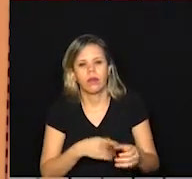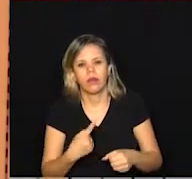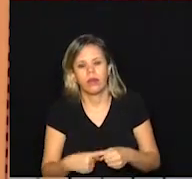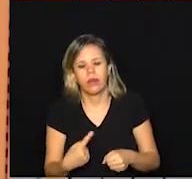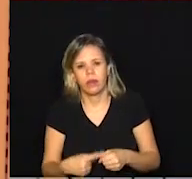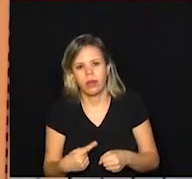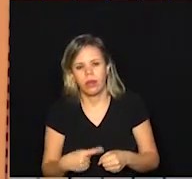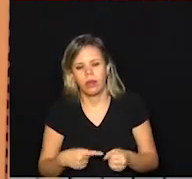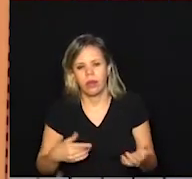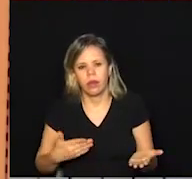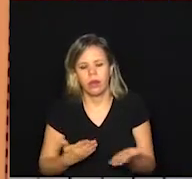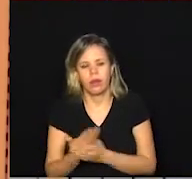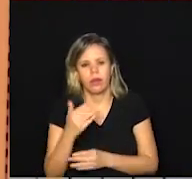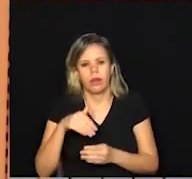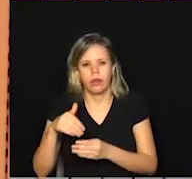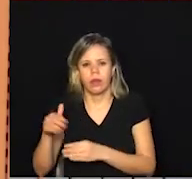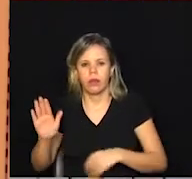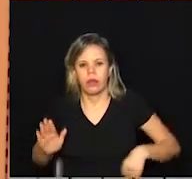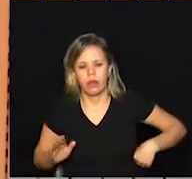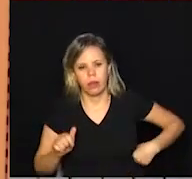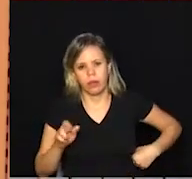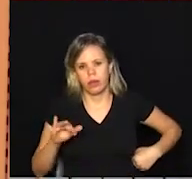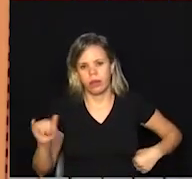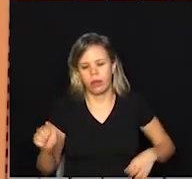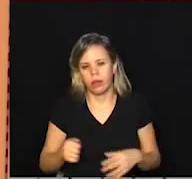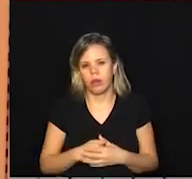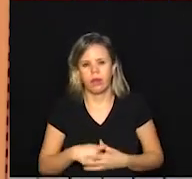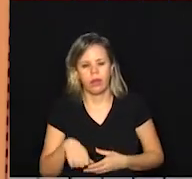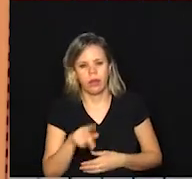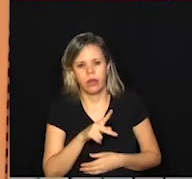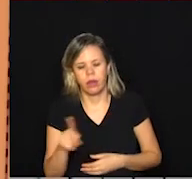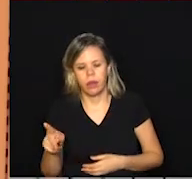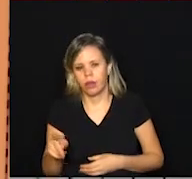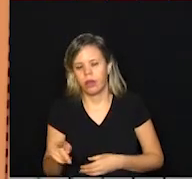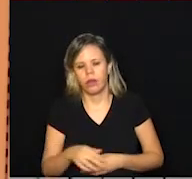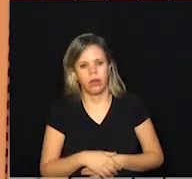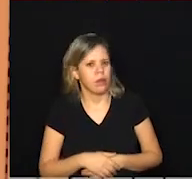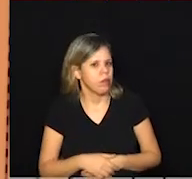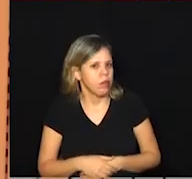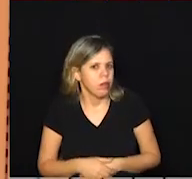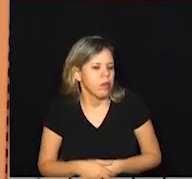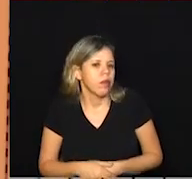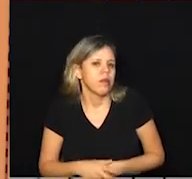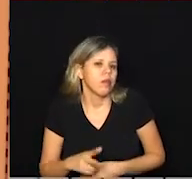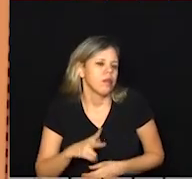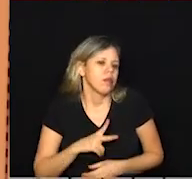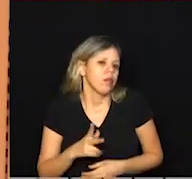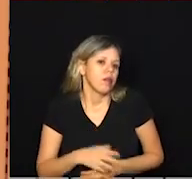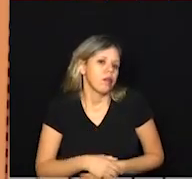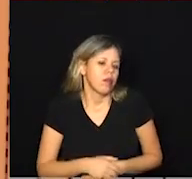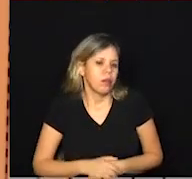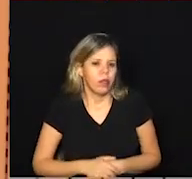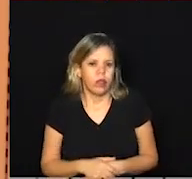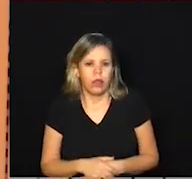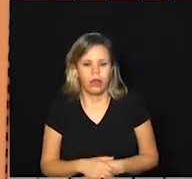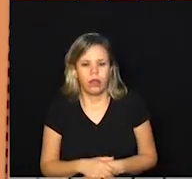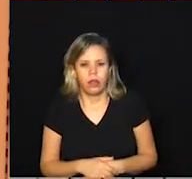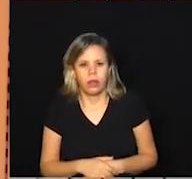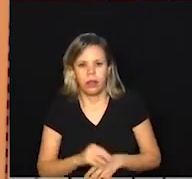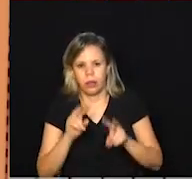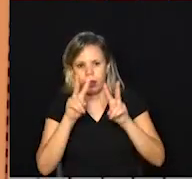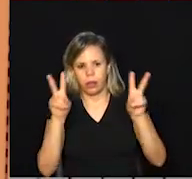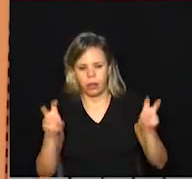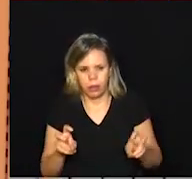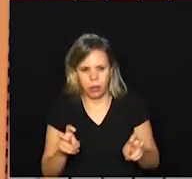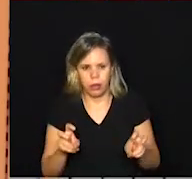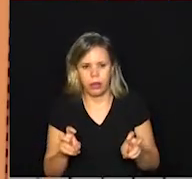a eleição da Andreia na com o presidente do conselho in particular do nosso tema